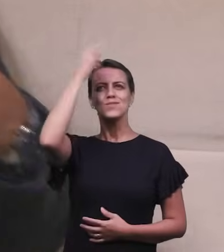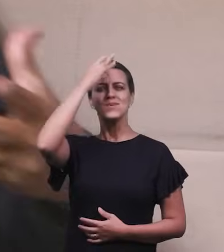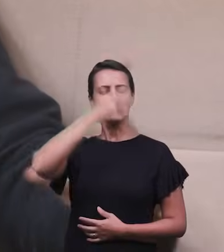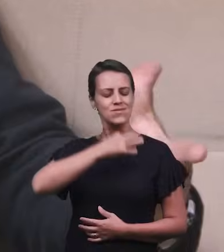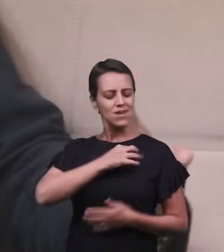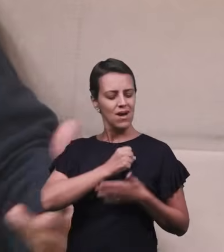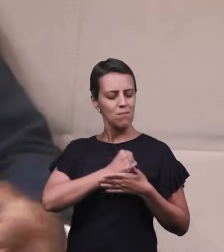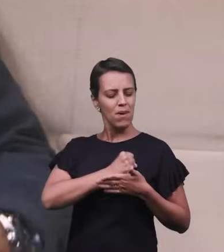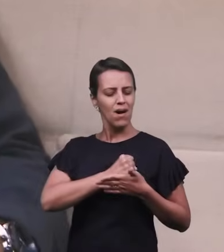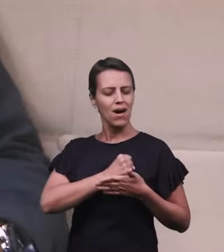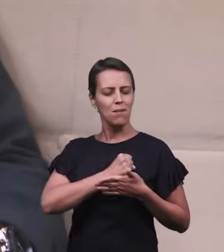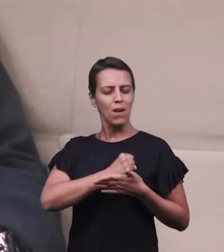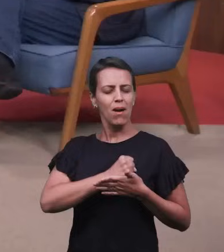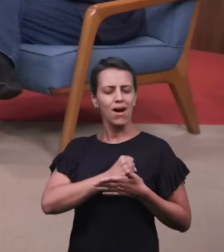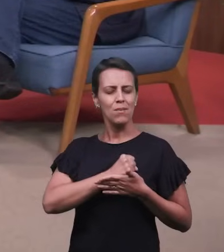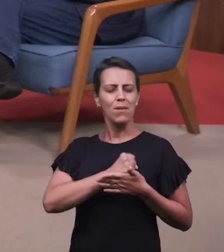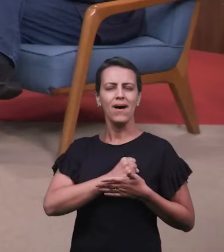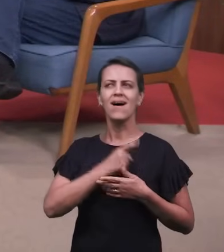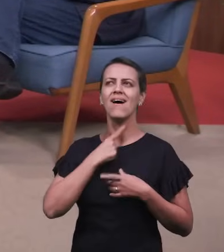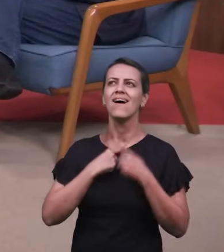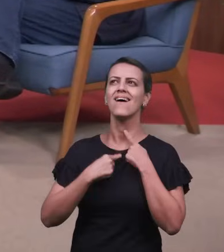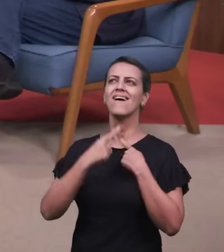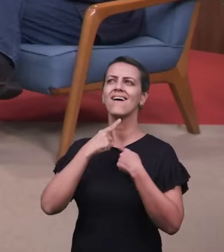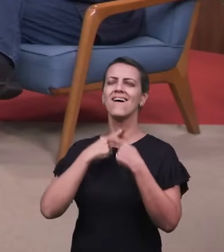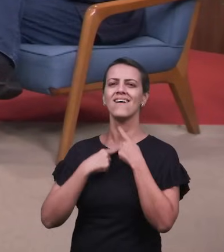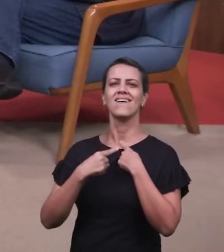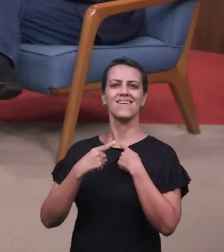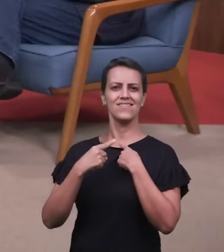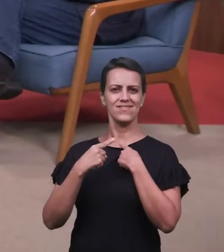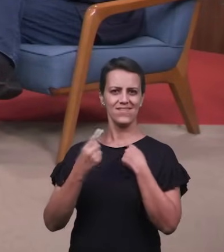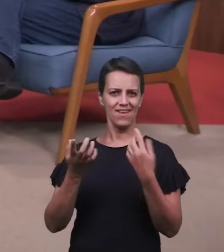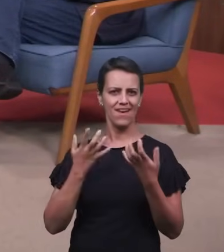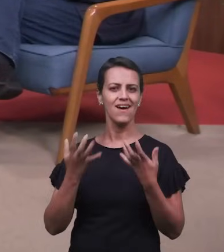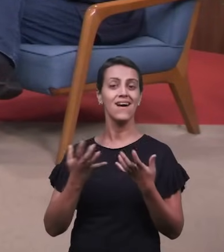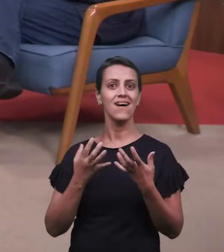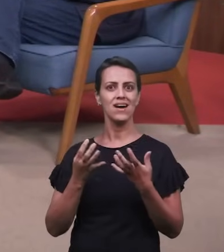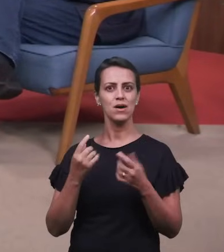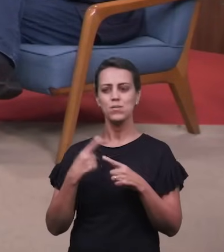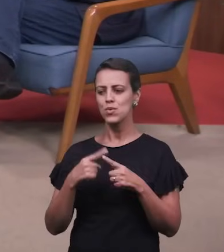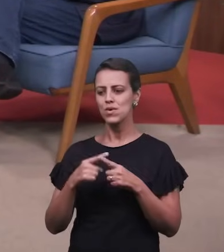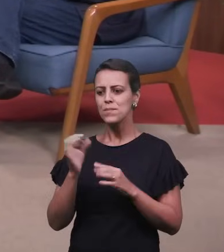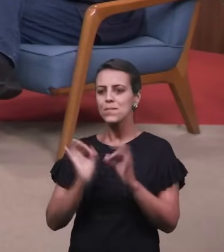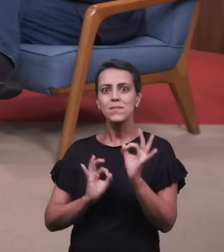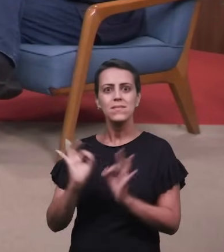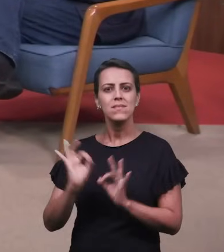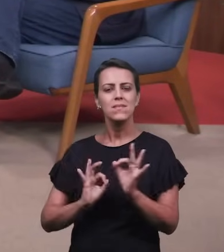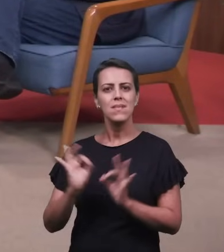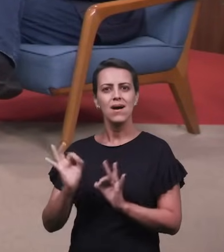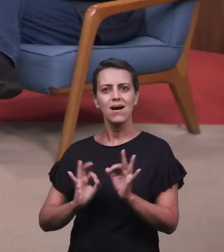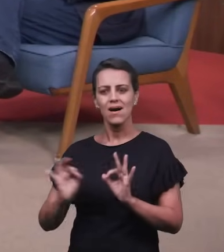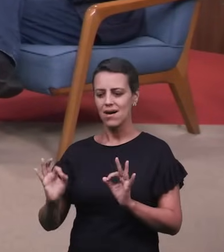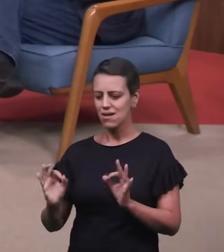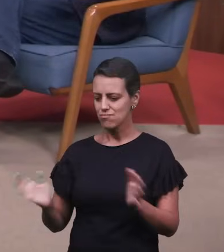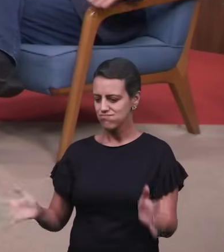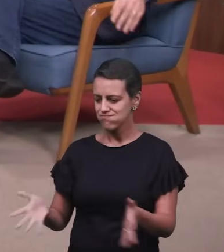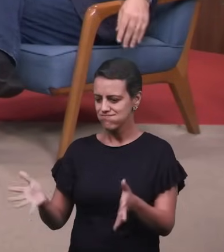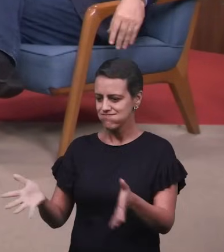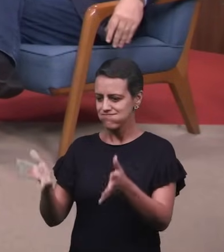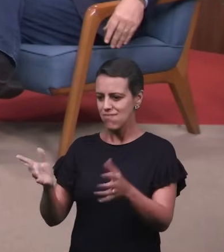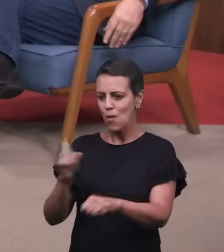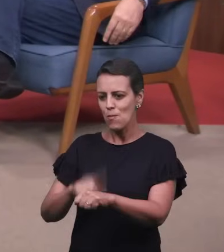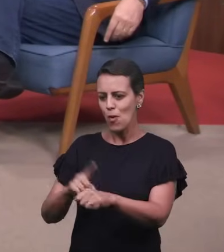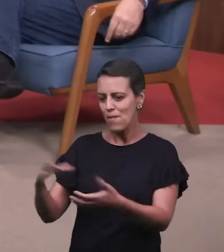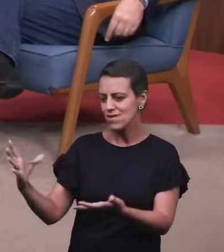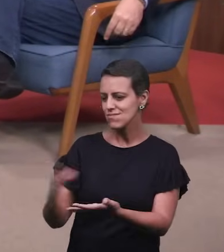o Espírito Santo na vida da igreja, porque ele prepara, a função, a missão dele é preparar a igreja para este